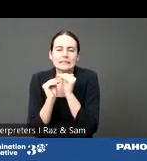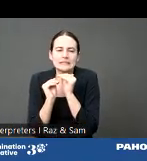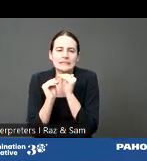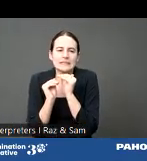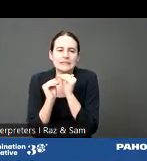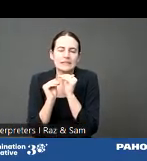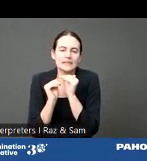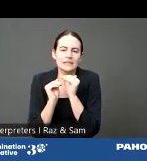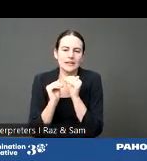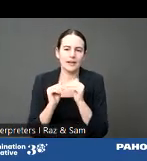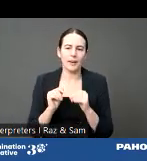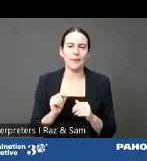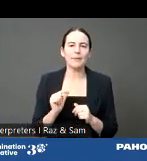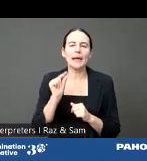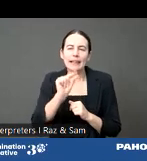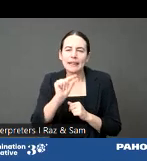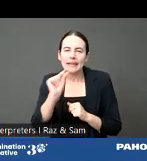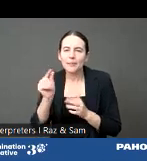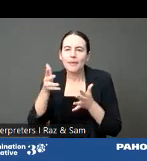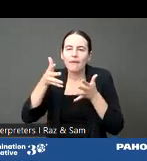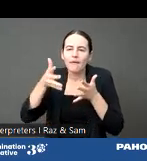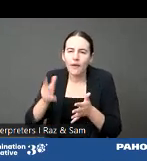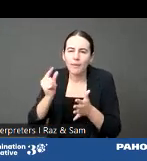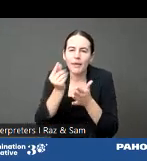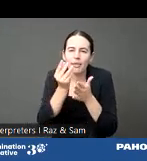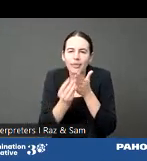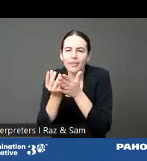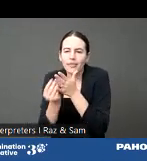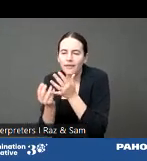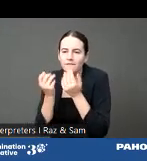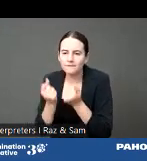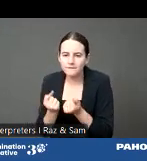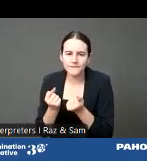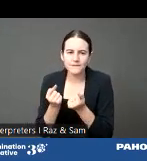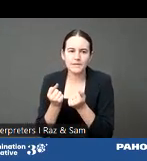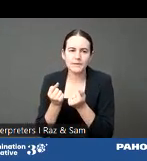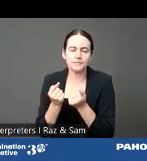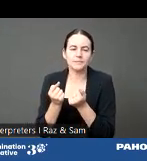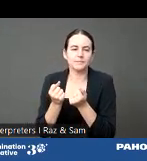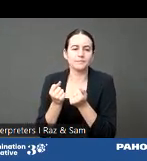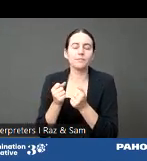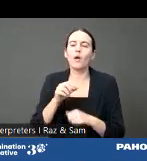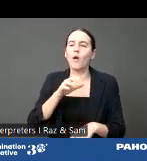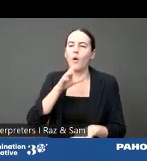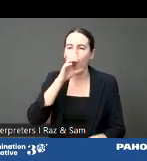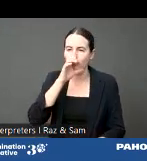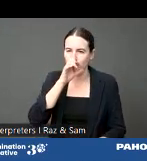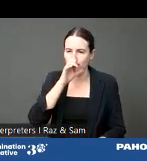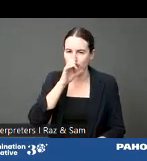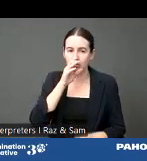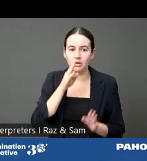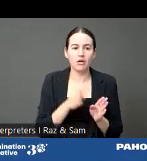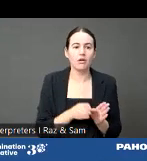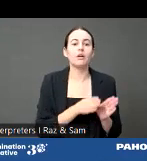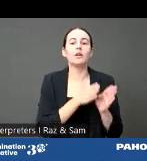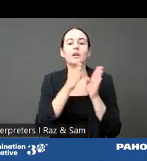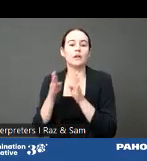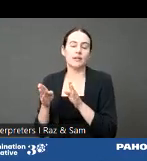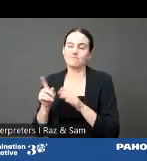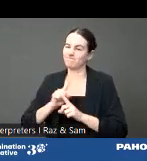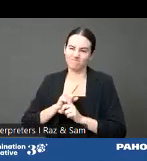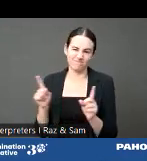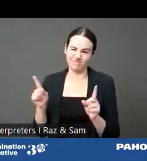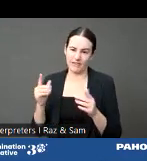os processos, ou seja, há brechas nessa integração. Em laranja, onde ainda não foi atingido o